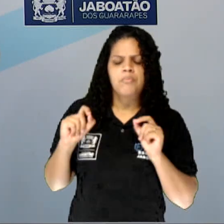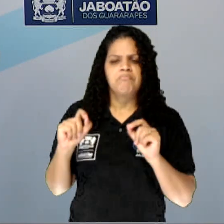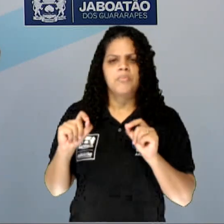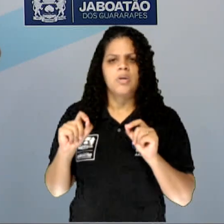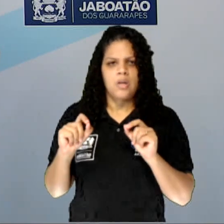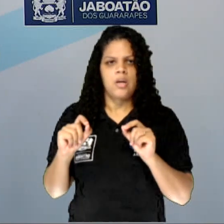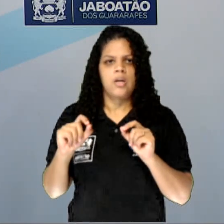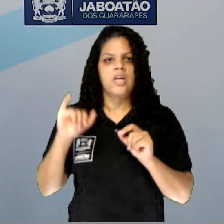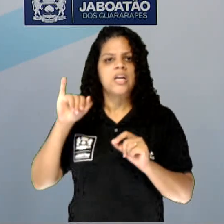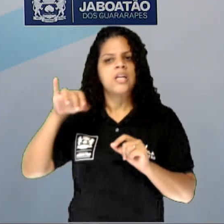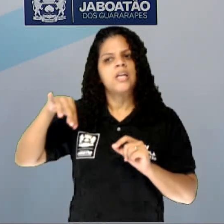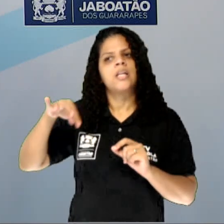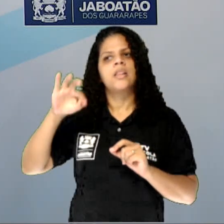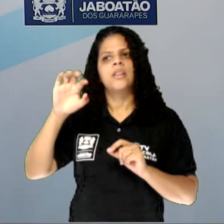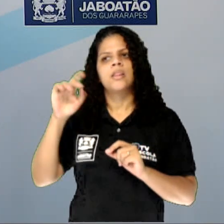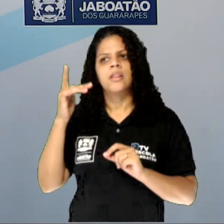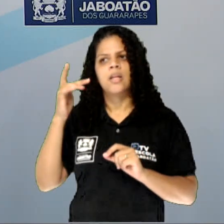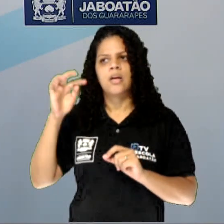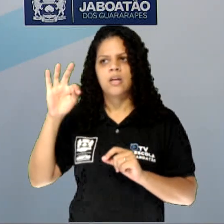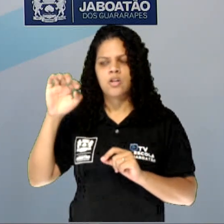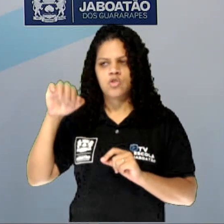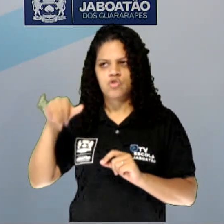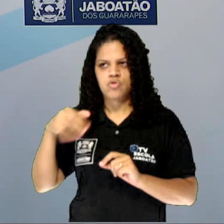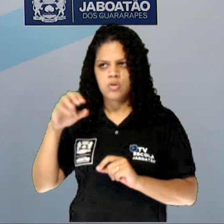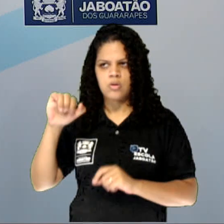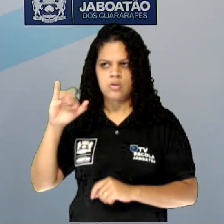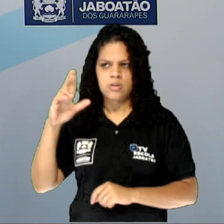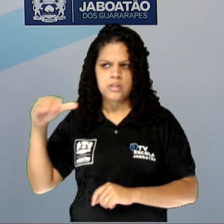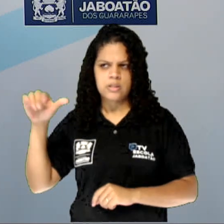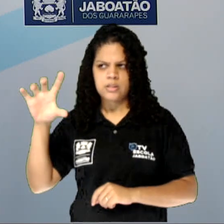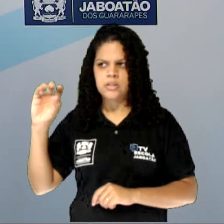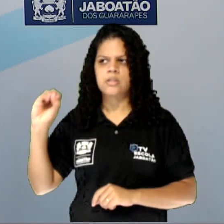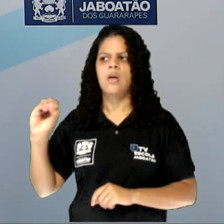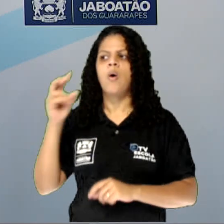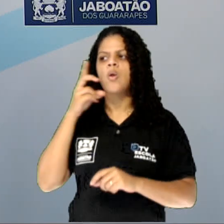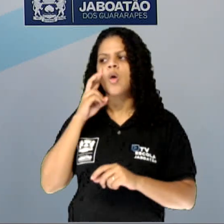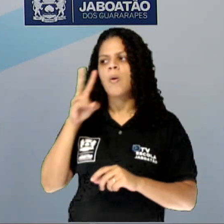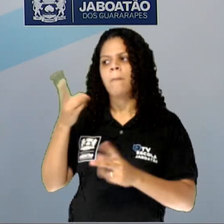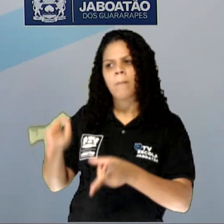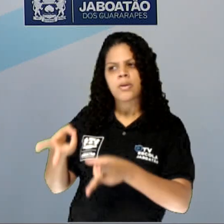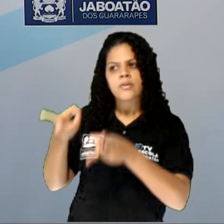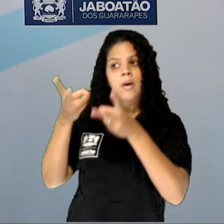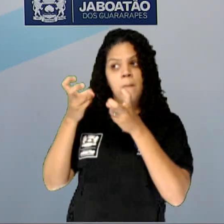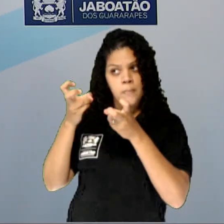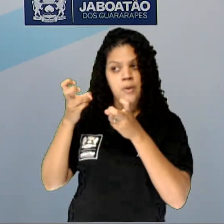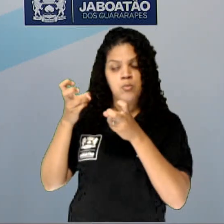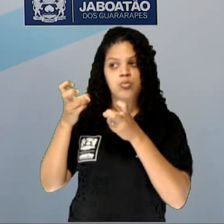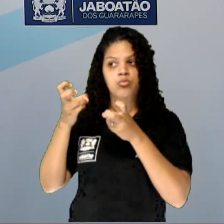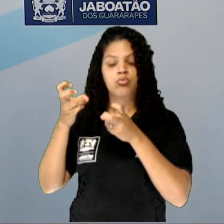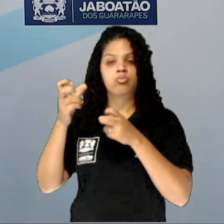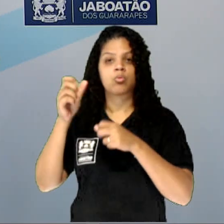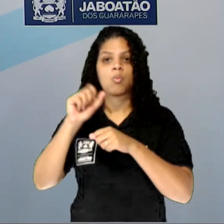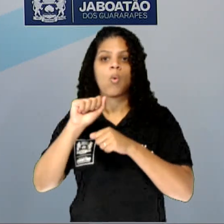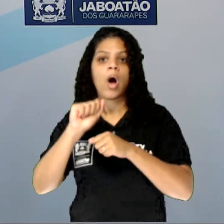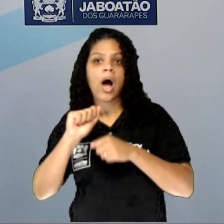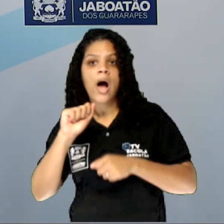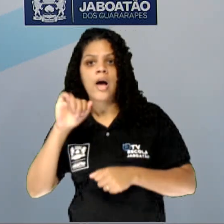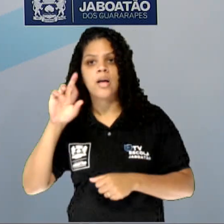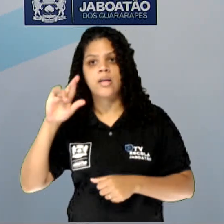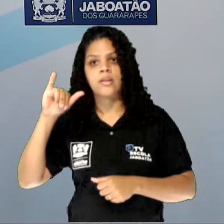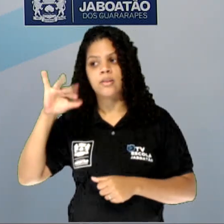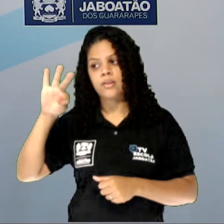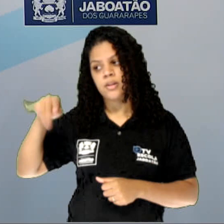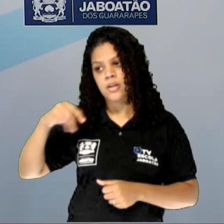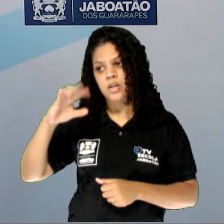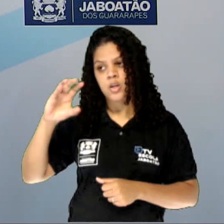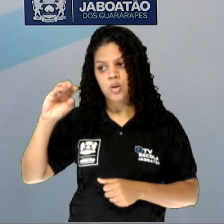uma interjeição. Está substantivada? Sim, porque a gente vê o artigo diante dela, um ó. O problema é